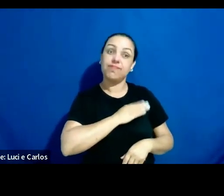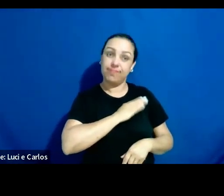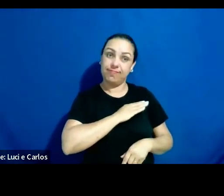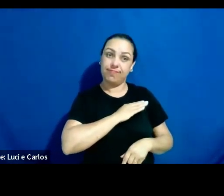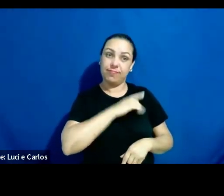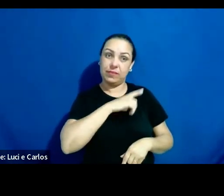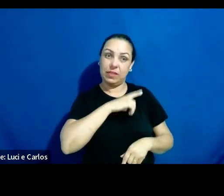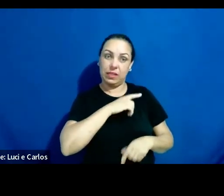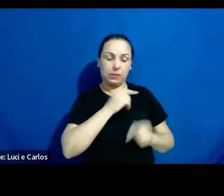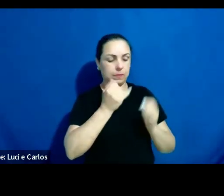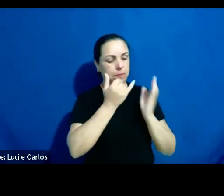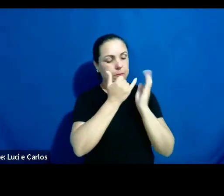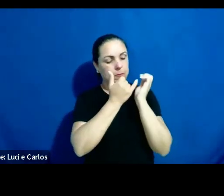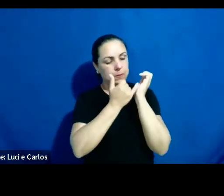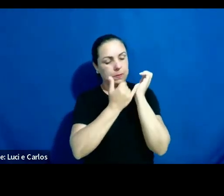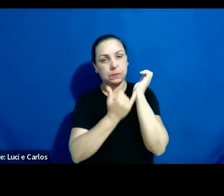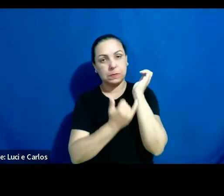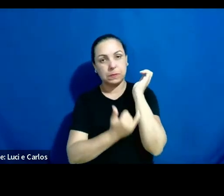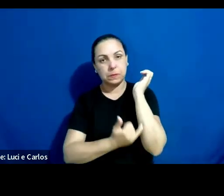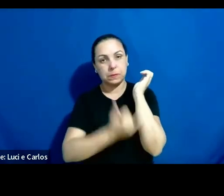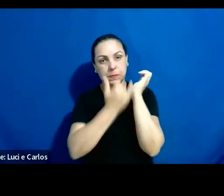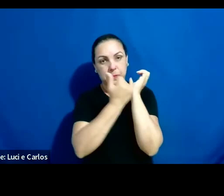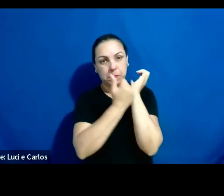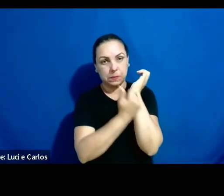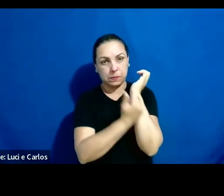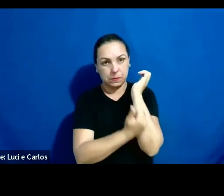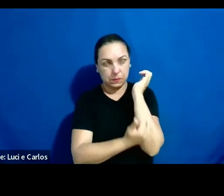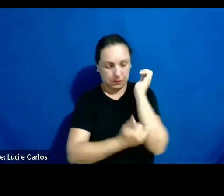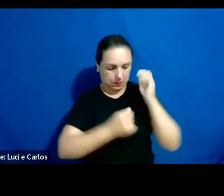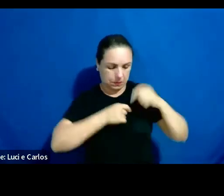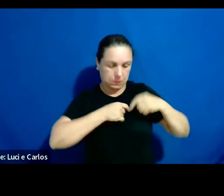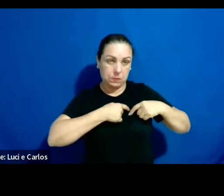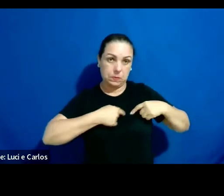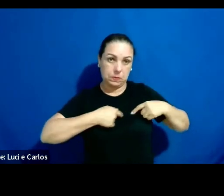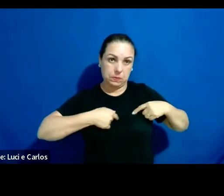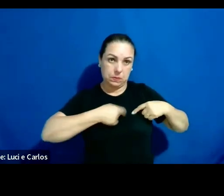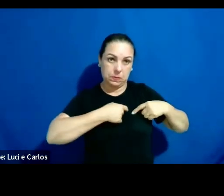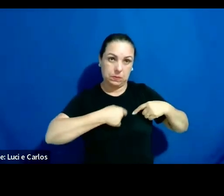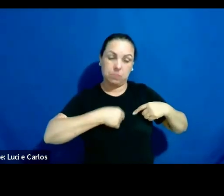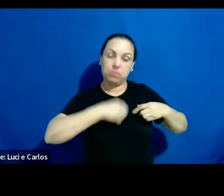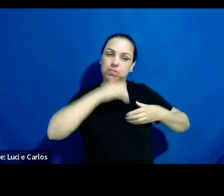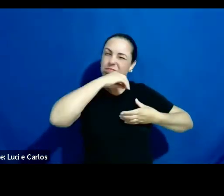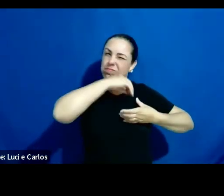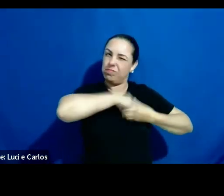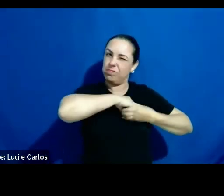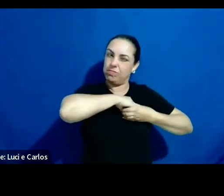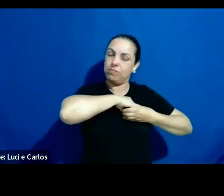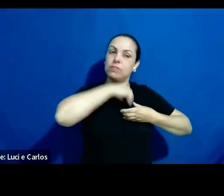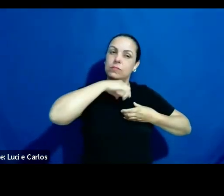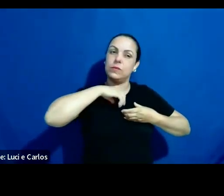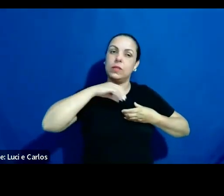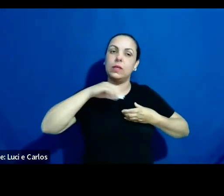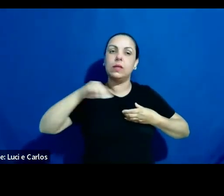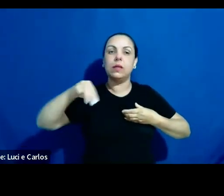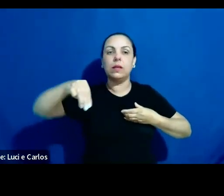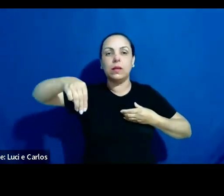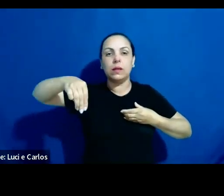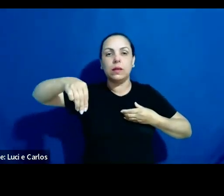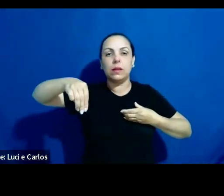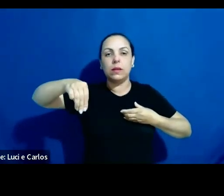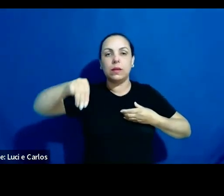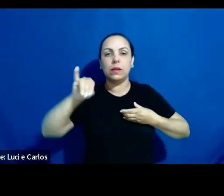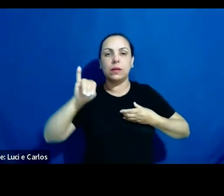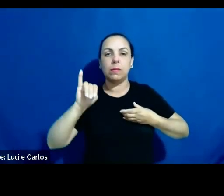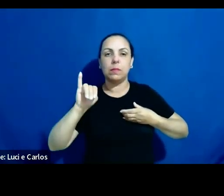muito importante e eu espero, dentro do tempo, por favor, me controlem, senão eu